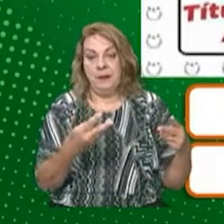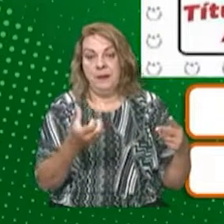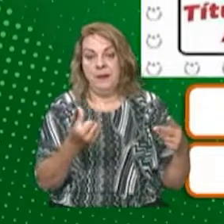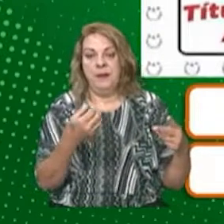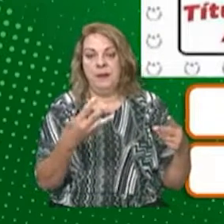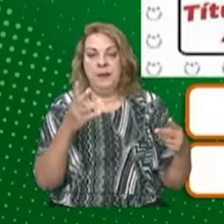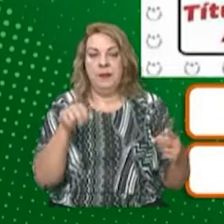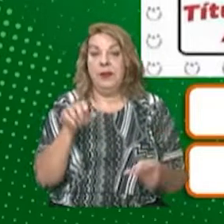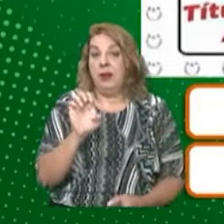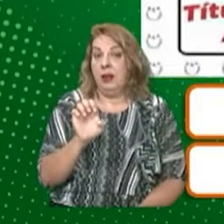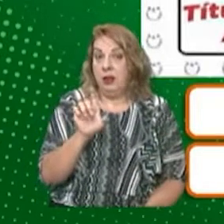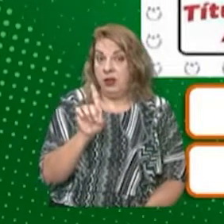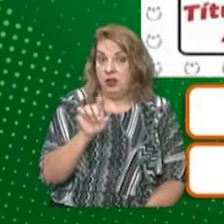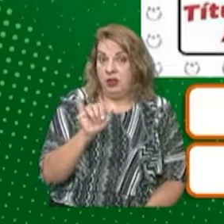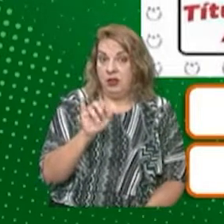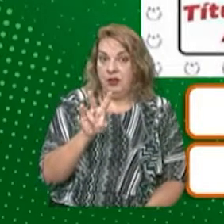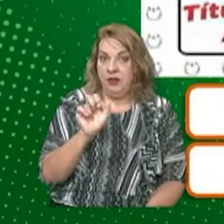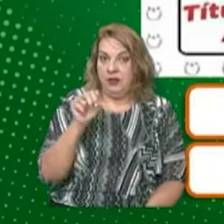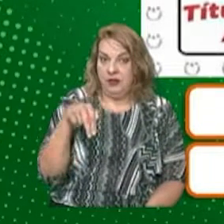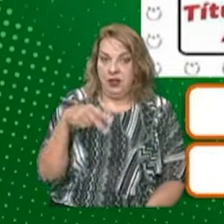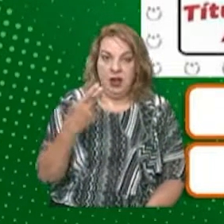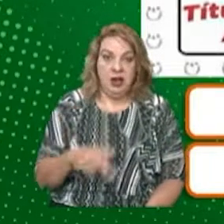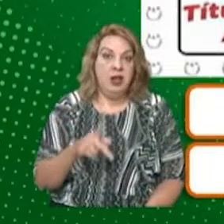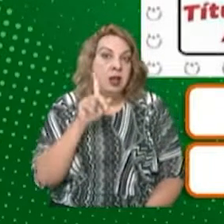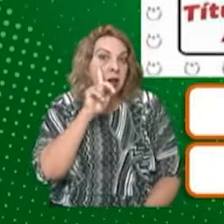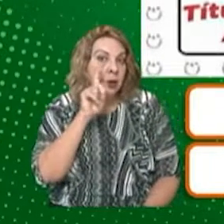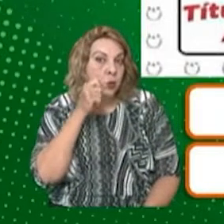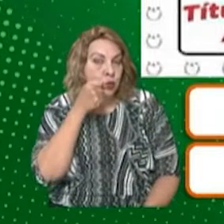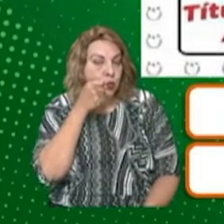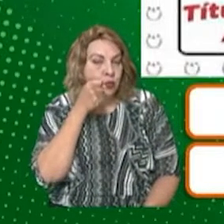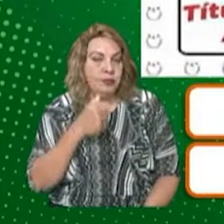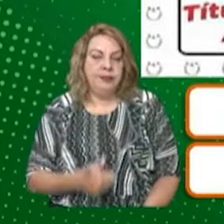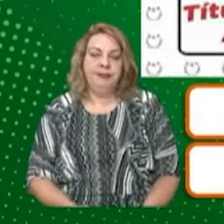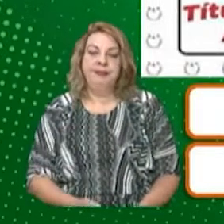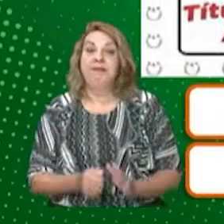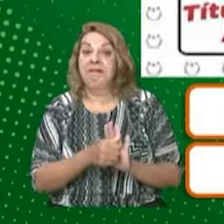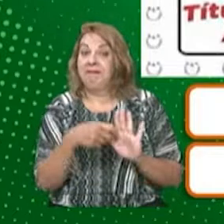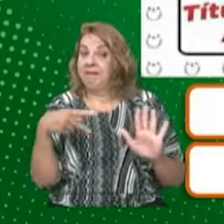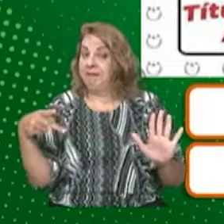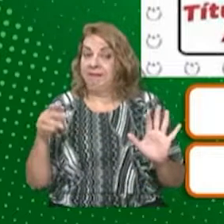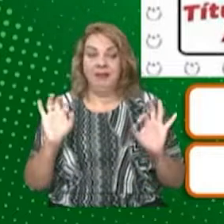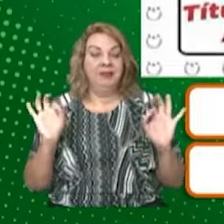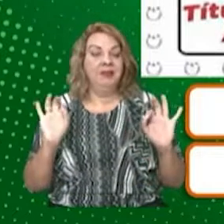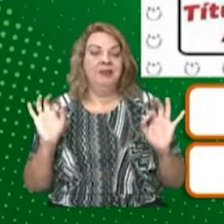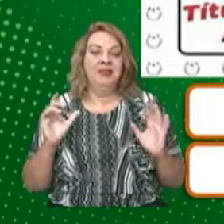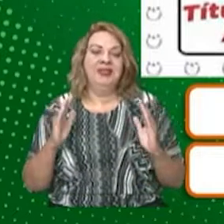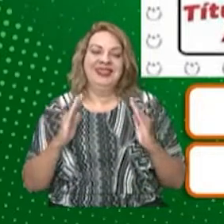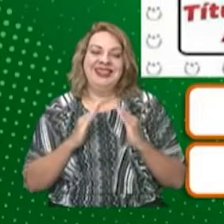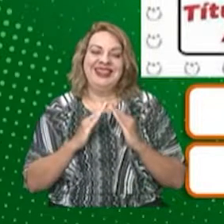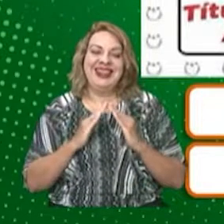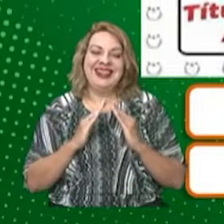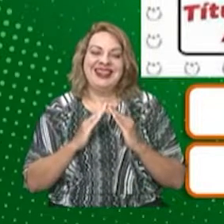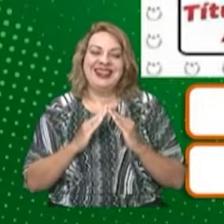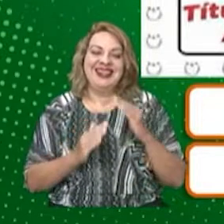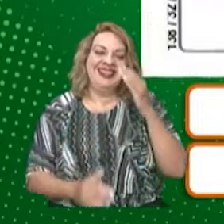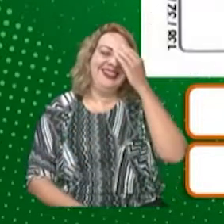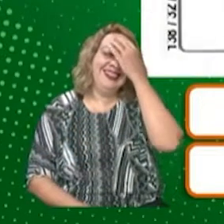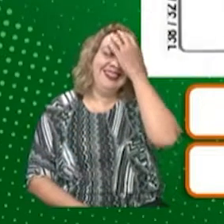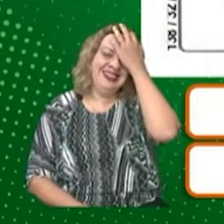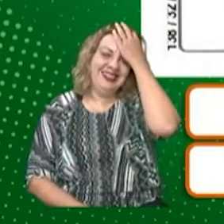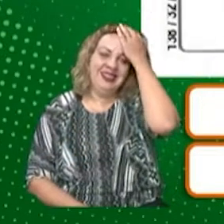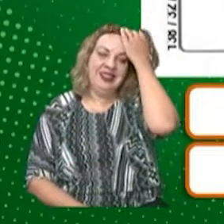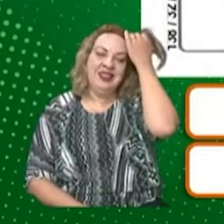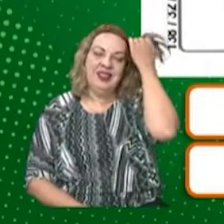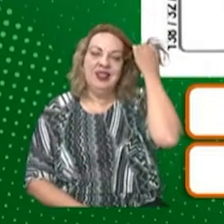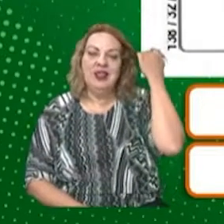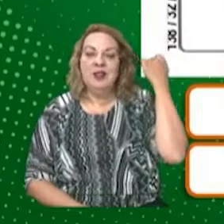2763-64, Edivan de Aracaju, tá? Levou pelo aplicativo no celular sem sair de casa. Parabéns, Edivan. Fechando